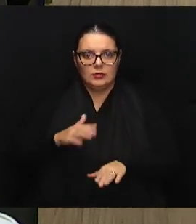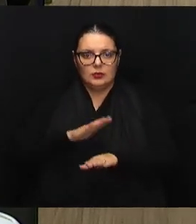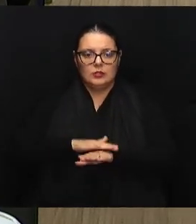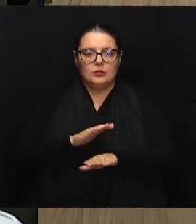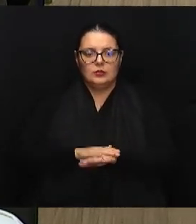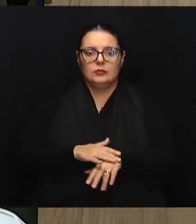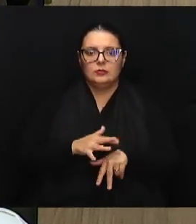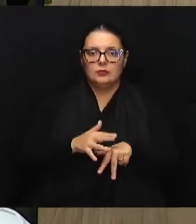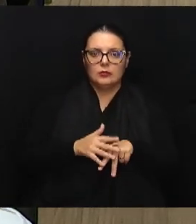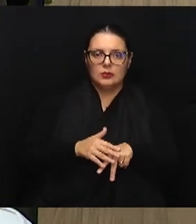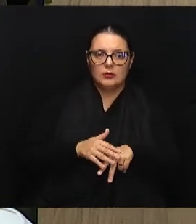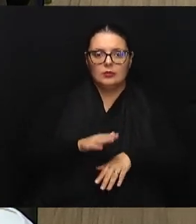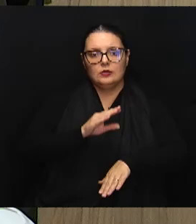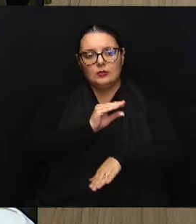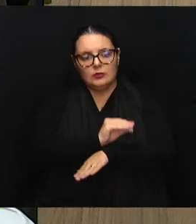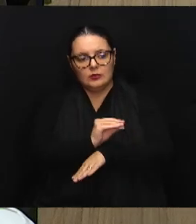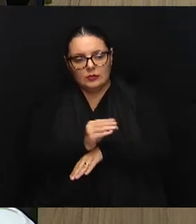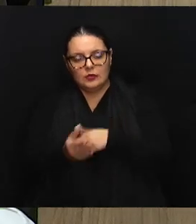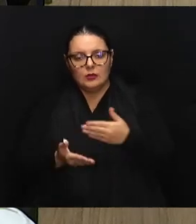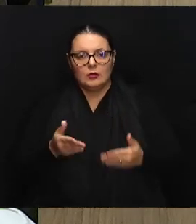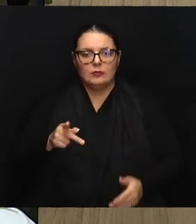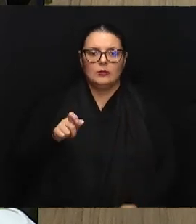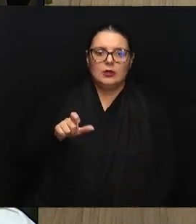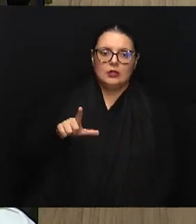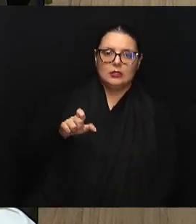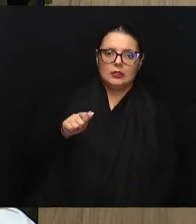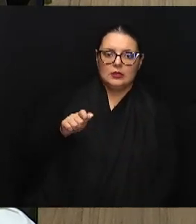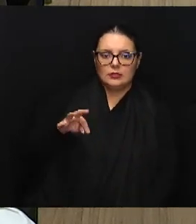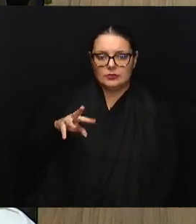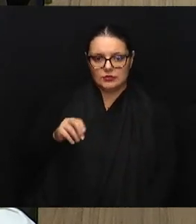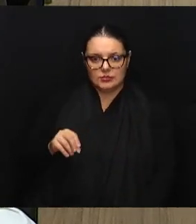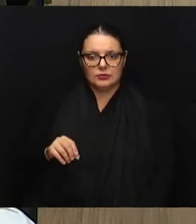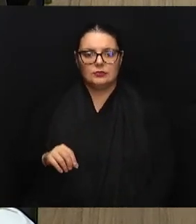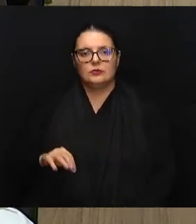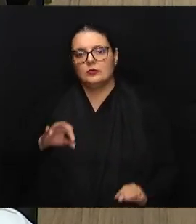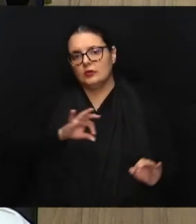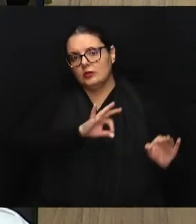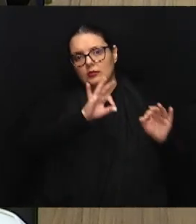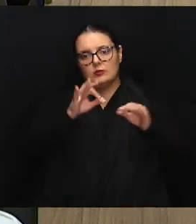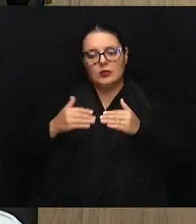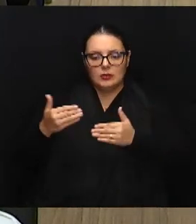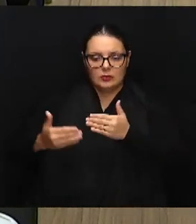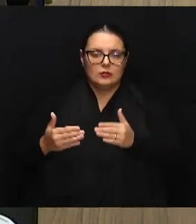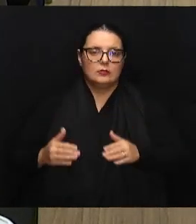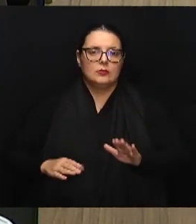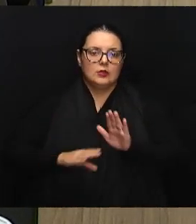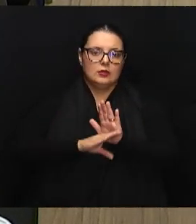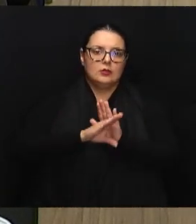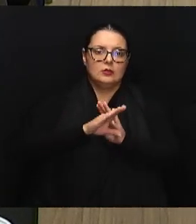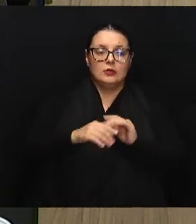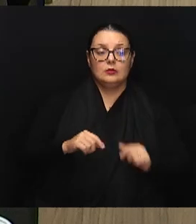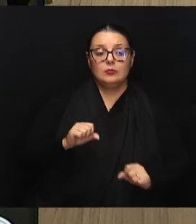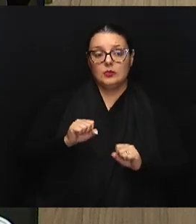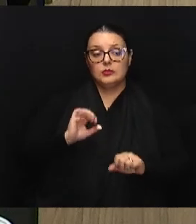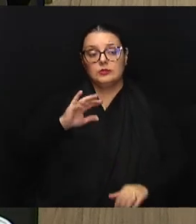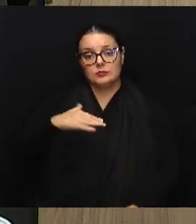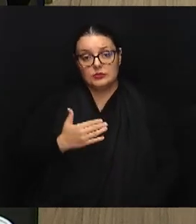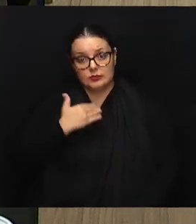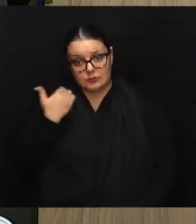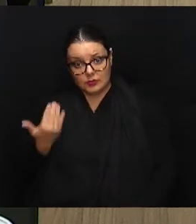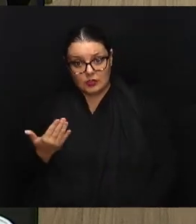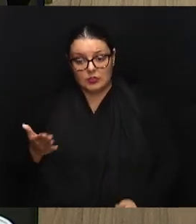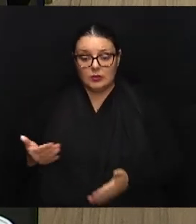em situações de paciente em cuidado paliativo, pacientes, situações que acompanha com a gente um tempo, evolui a óbito, a gente precisa acolher